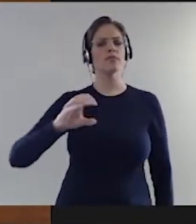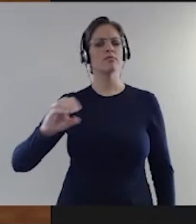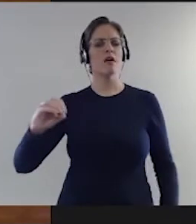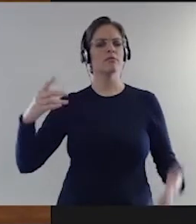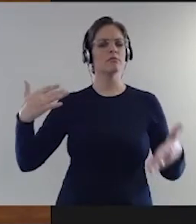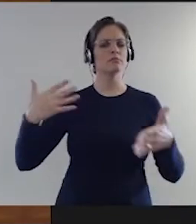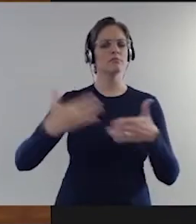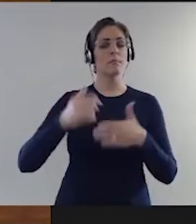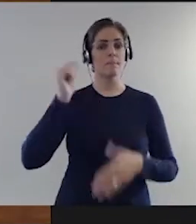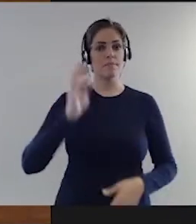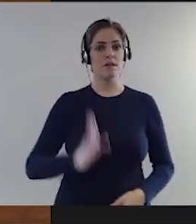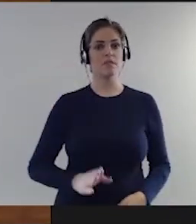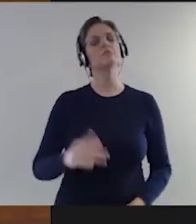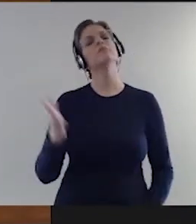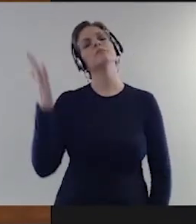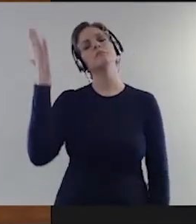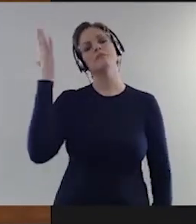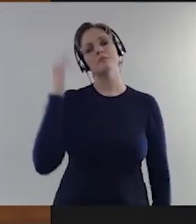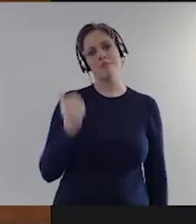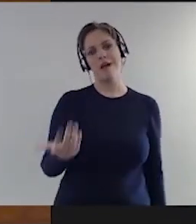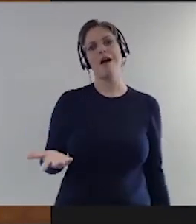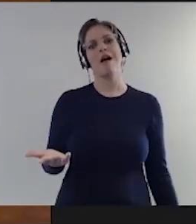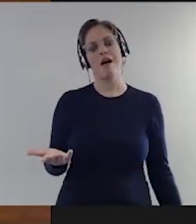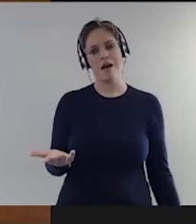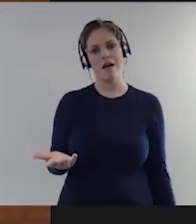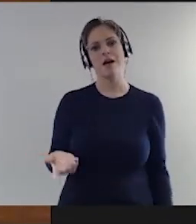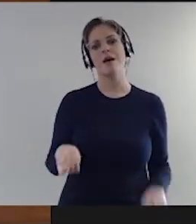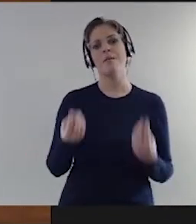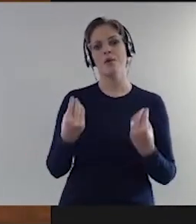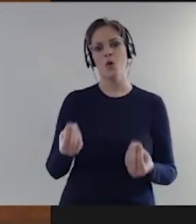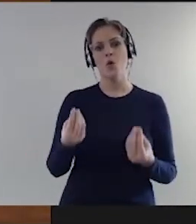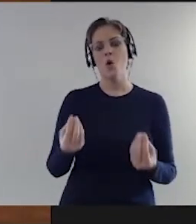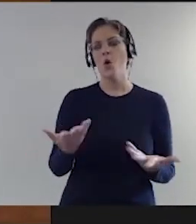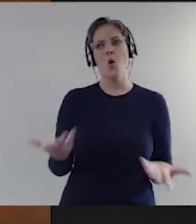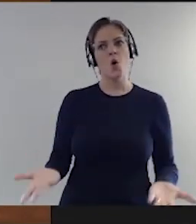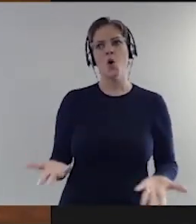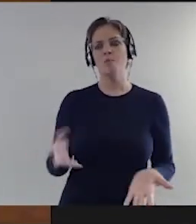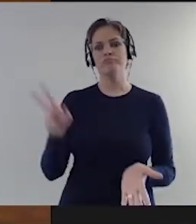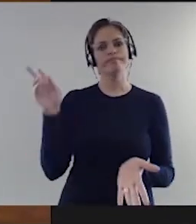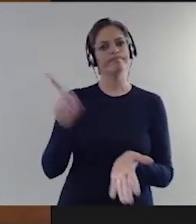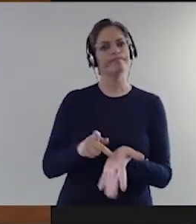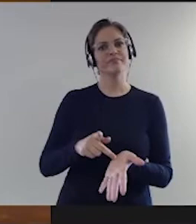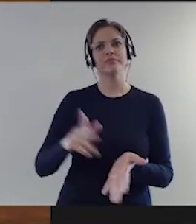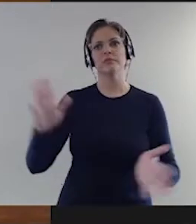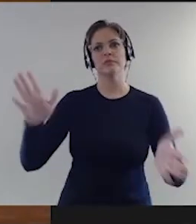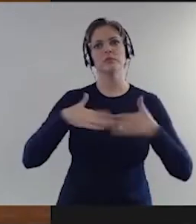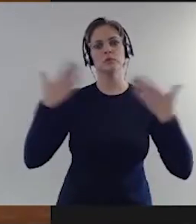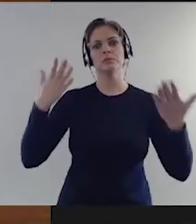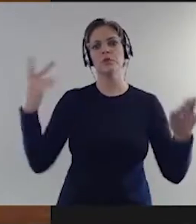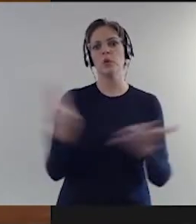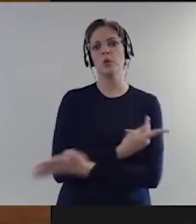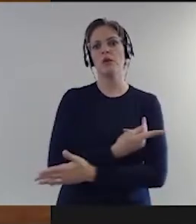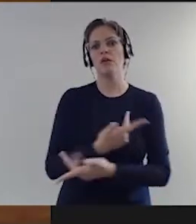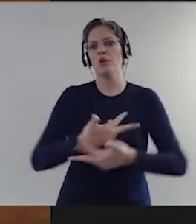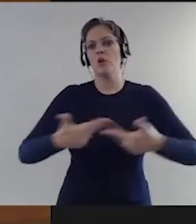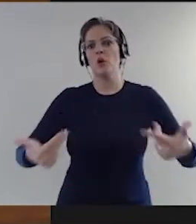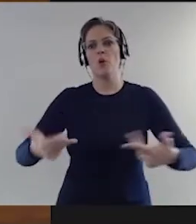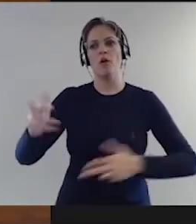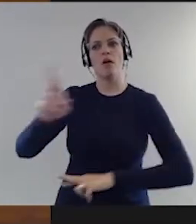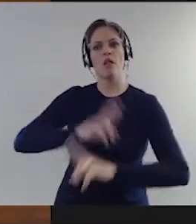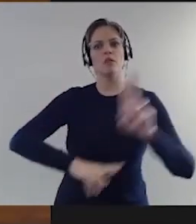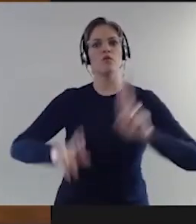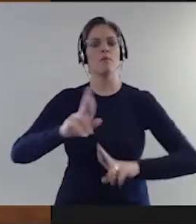sabem muito bem o que são os impactos de fatos extraordinários sobre as relações